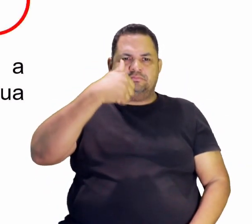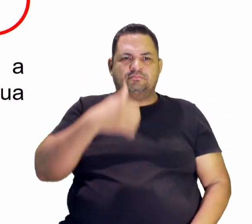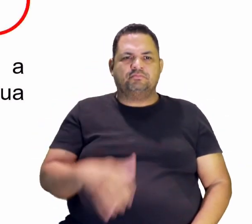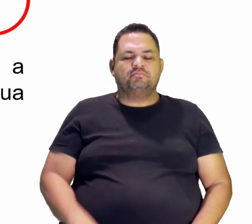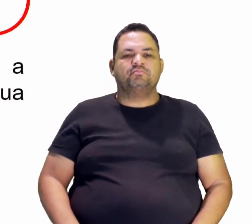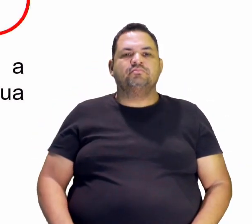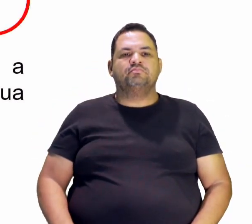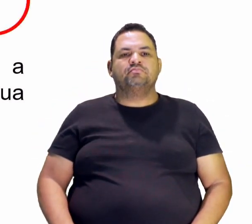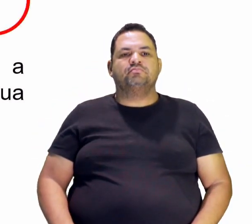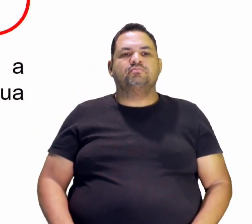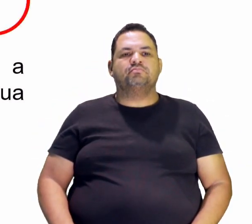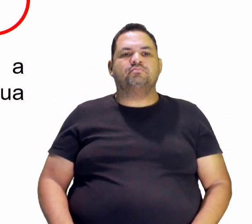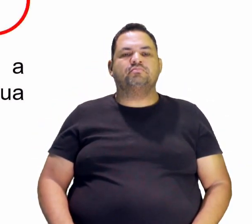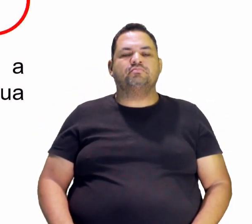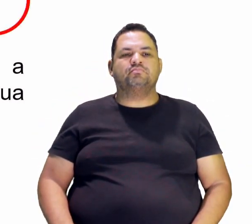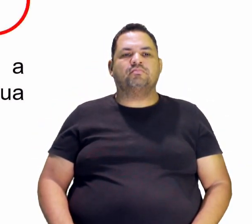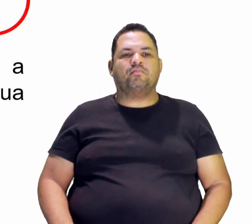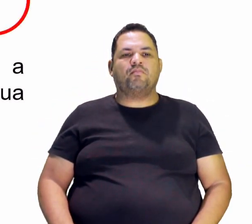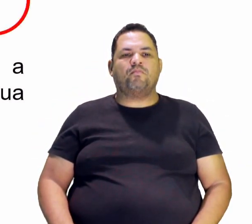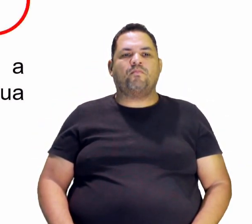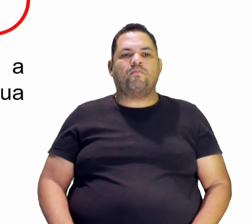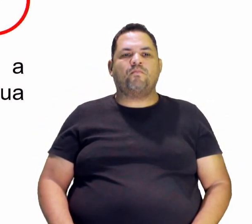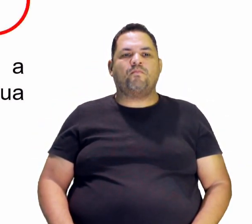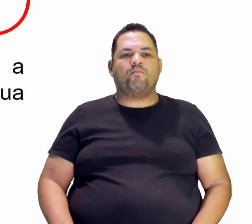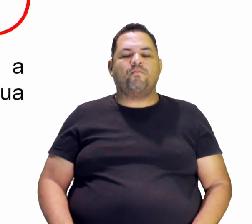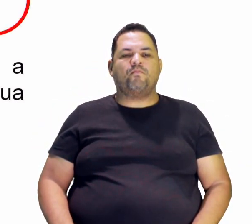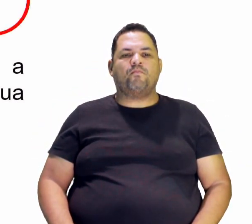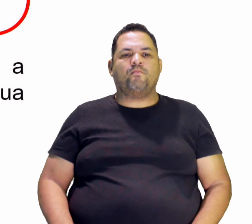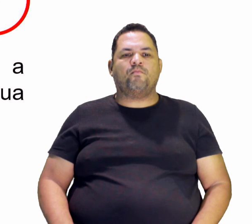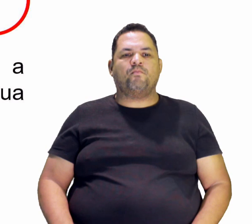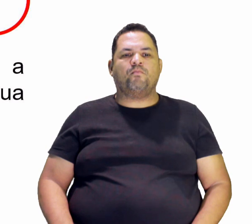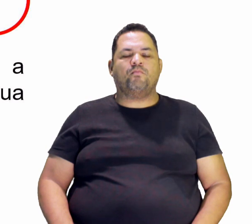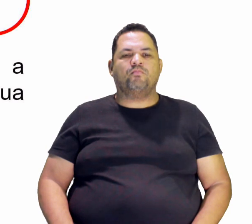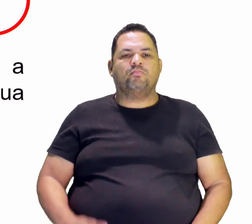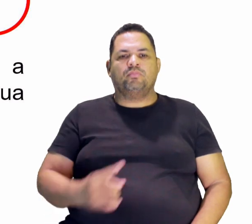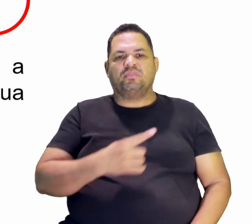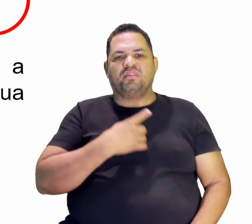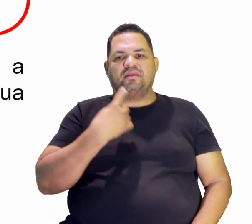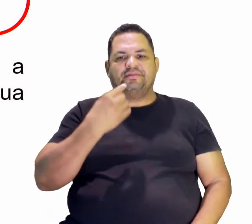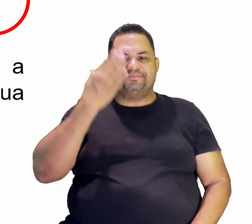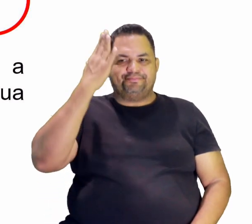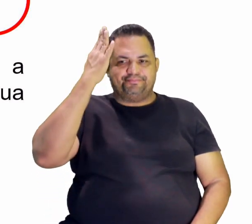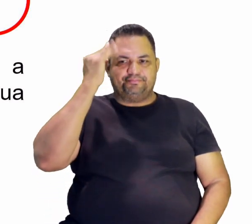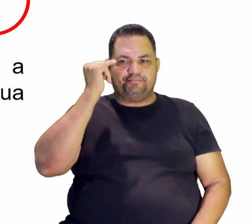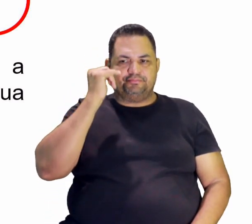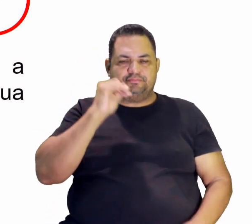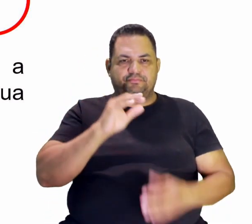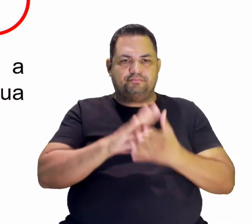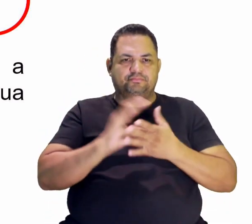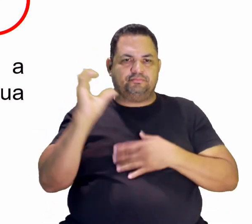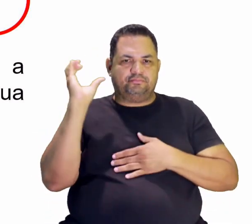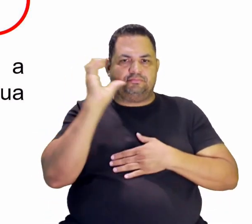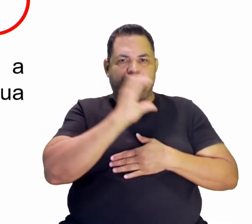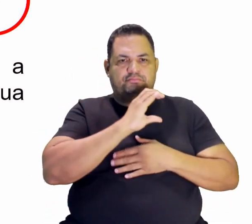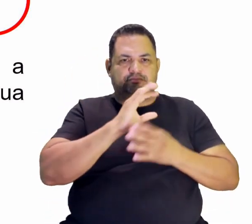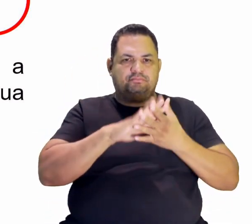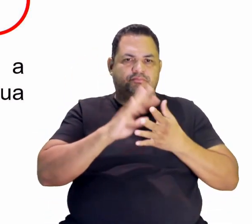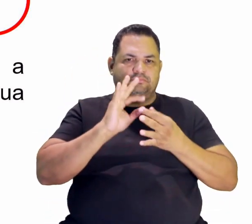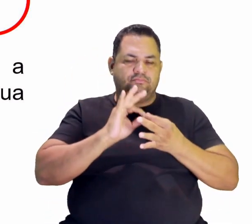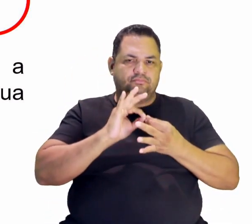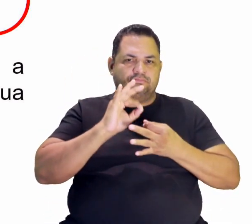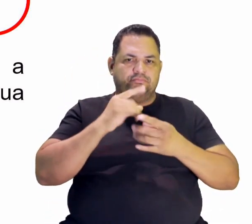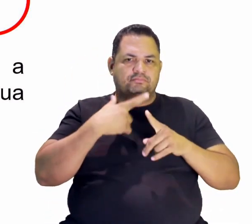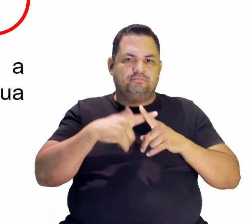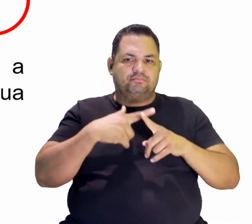ó, que diz o seguinte. Nós sabemos que a velocidade ela aumenta por causa